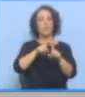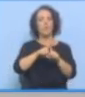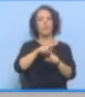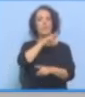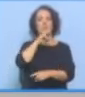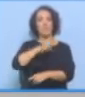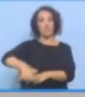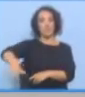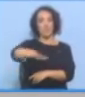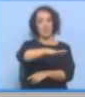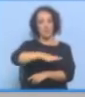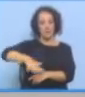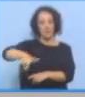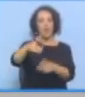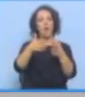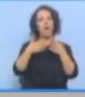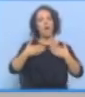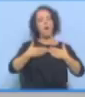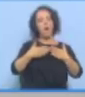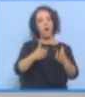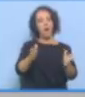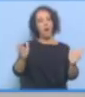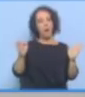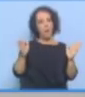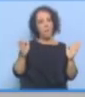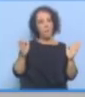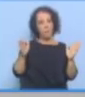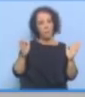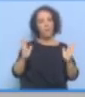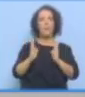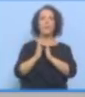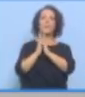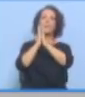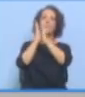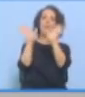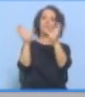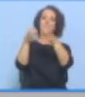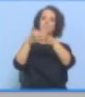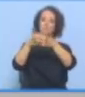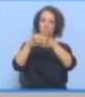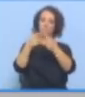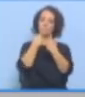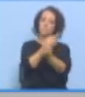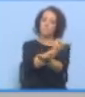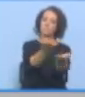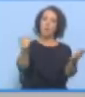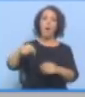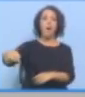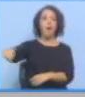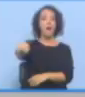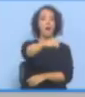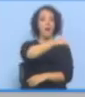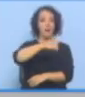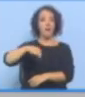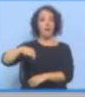israelitas, abri-vos à mensagem do reino de Deus, do reino de Deus que está presente no meio de vós e que vós ainda